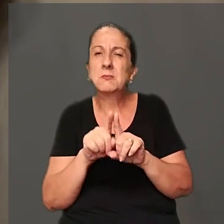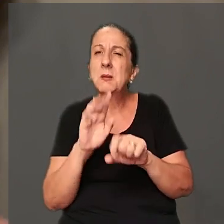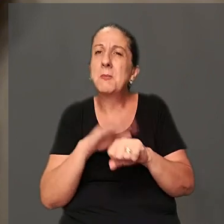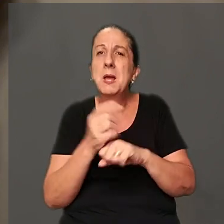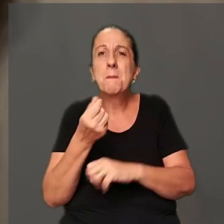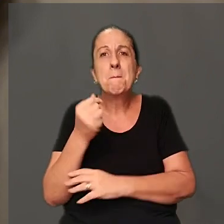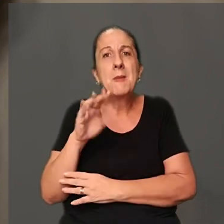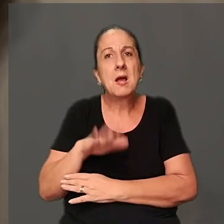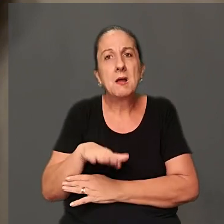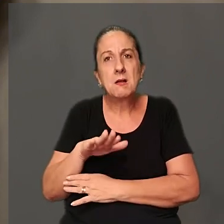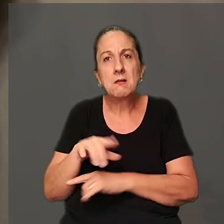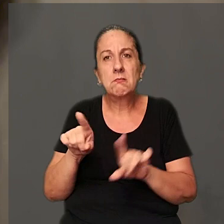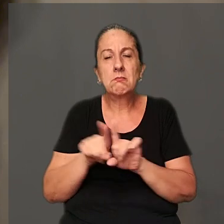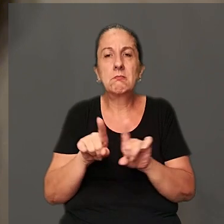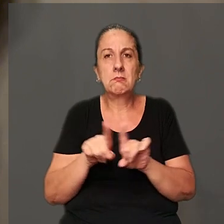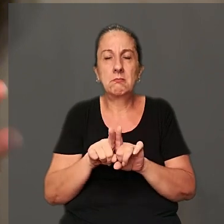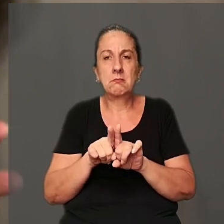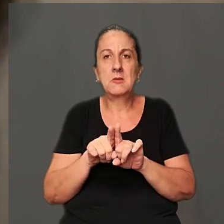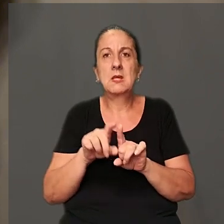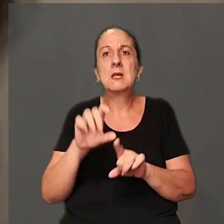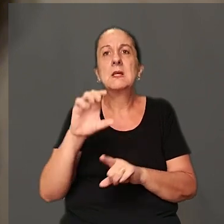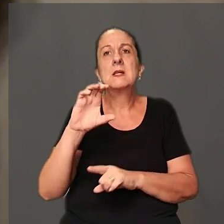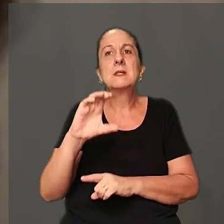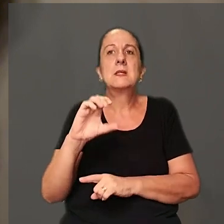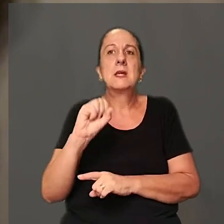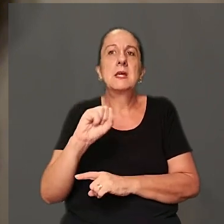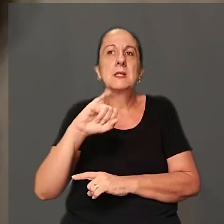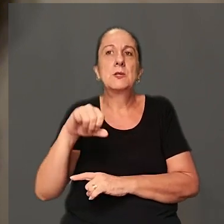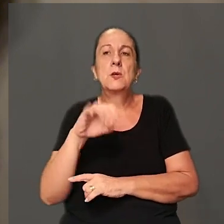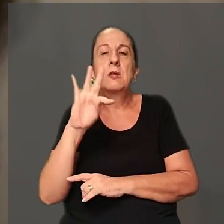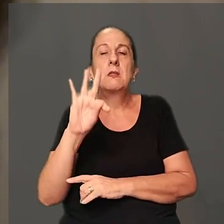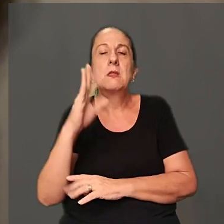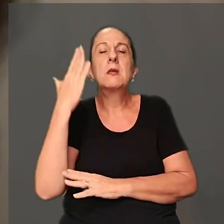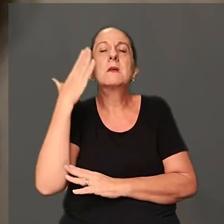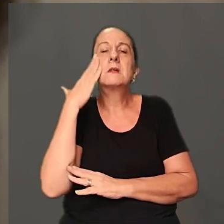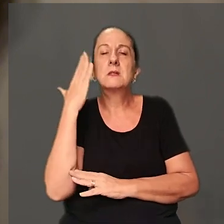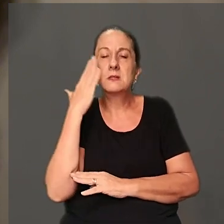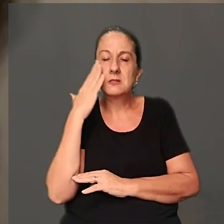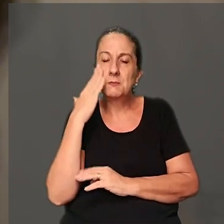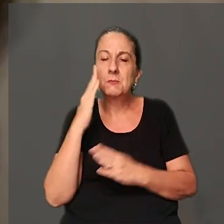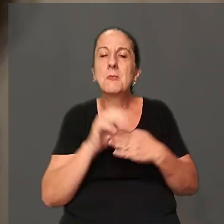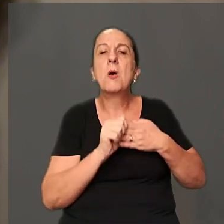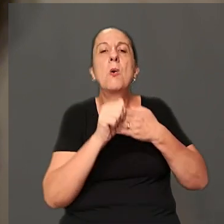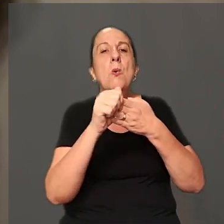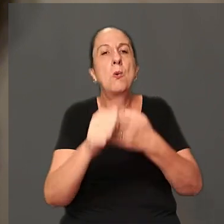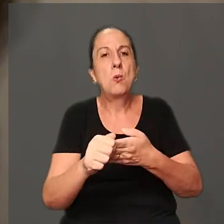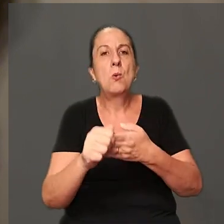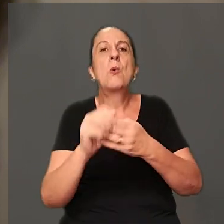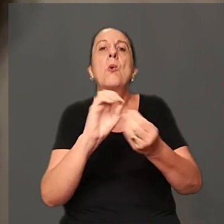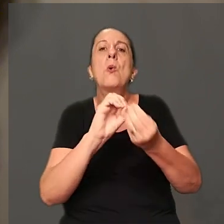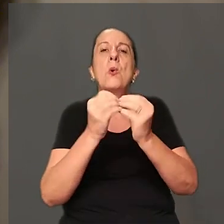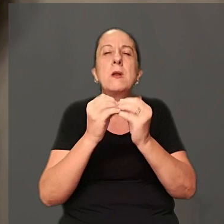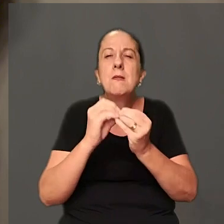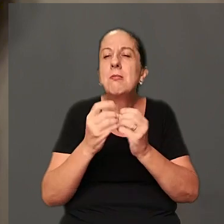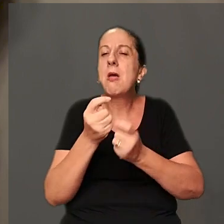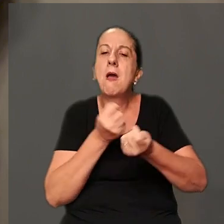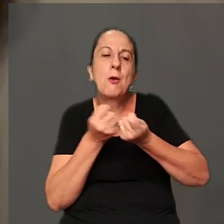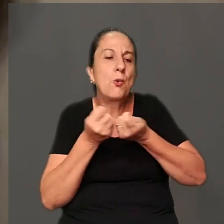mais barata, porque o CSJT tem sabido orientar